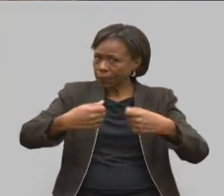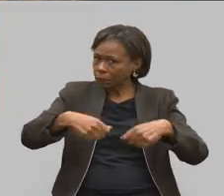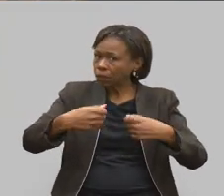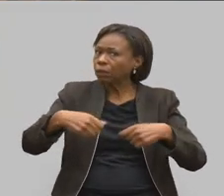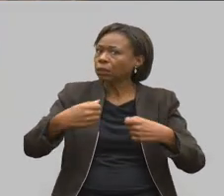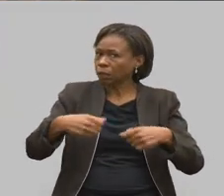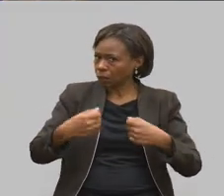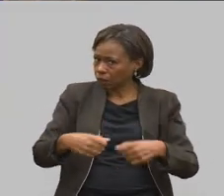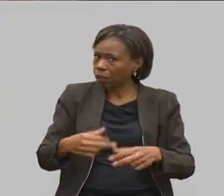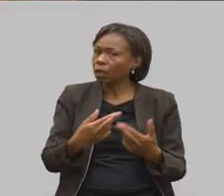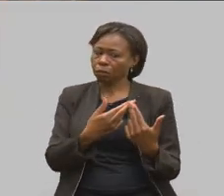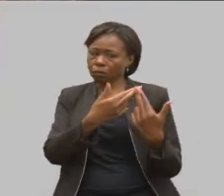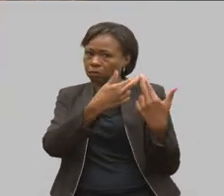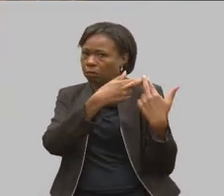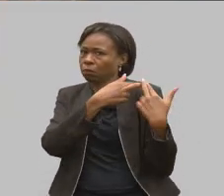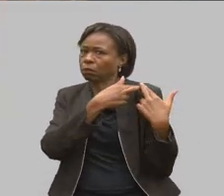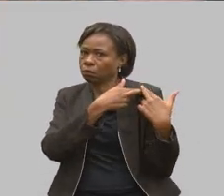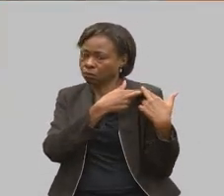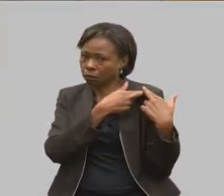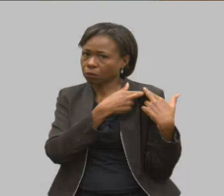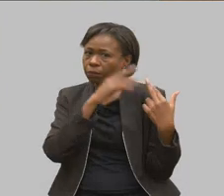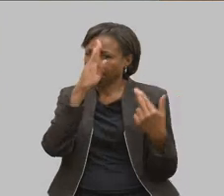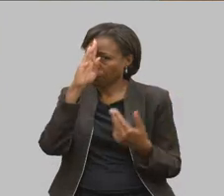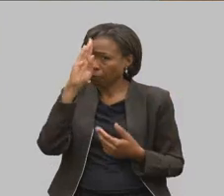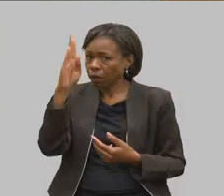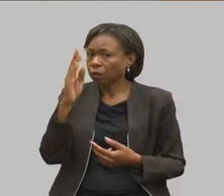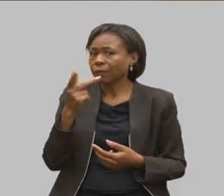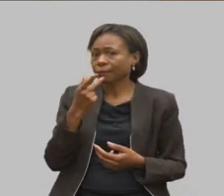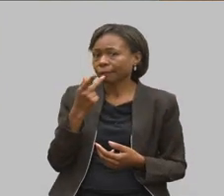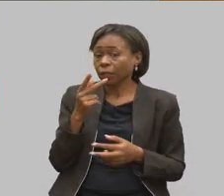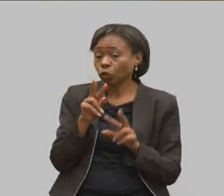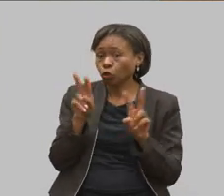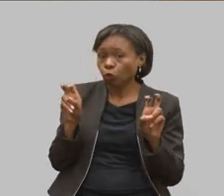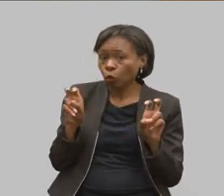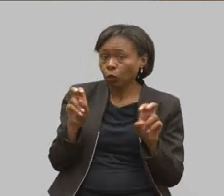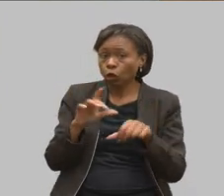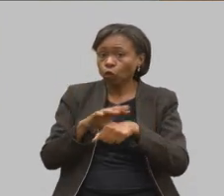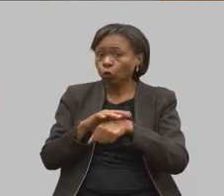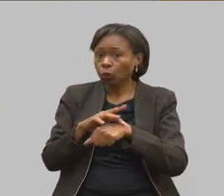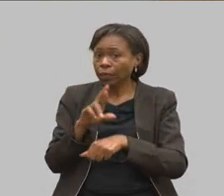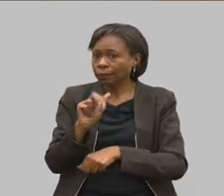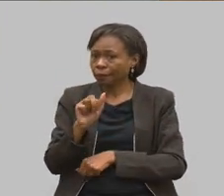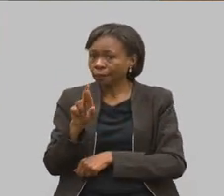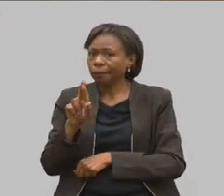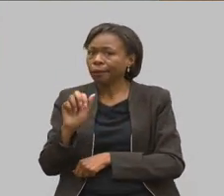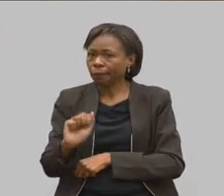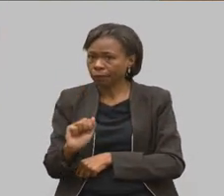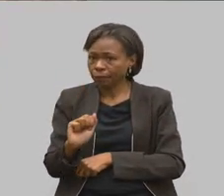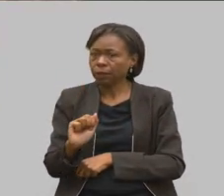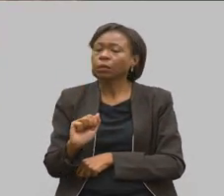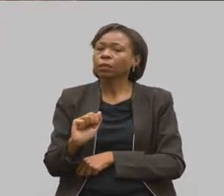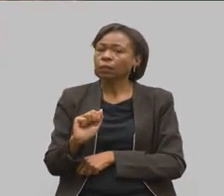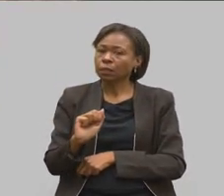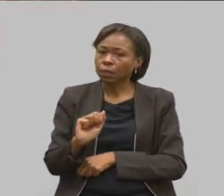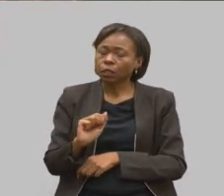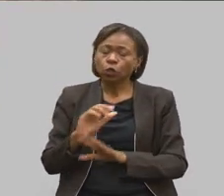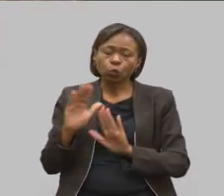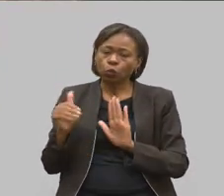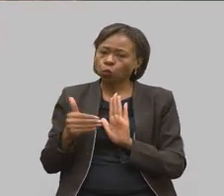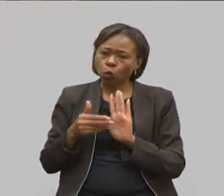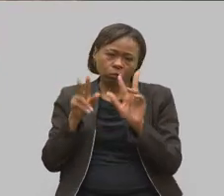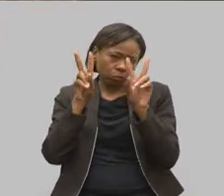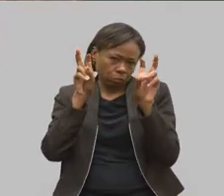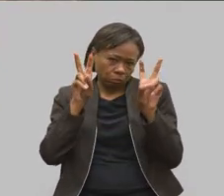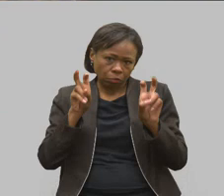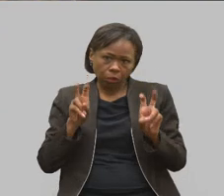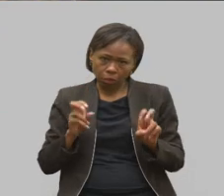com muita responsabilidade sobretudo quando a gente fala de doenças raras e e todos esses temas que nós estamos